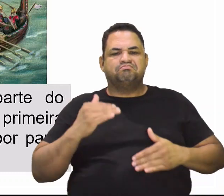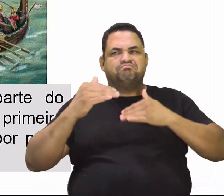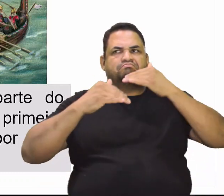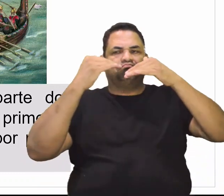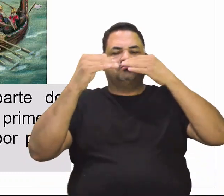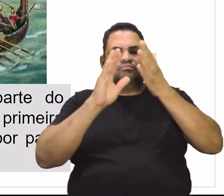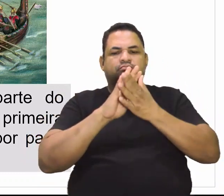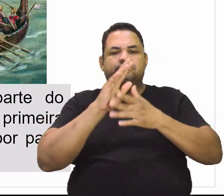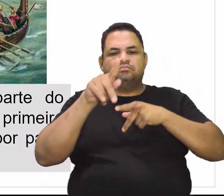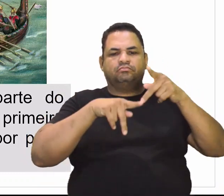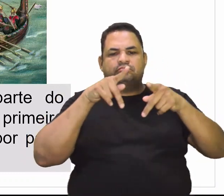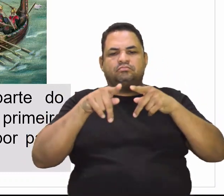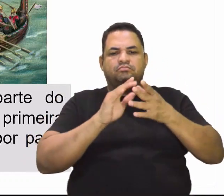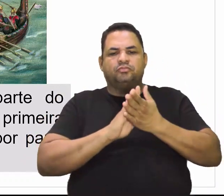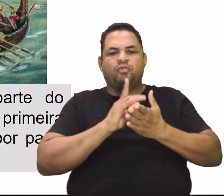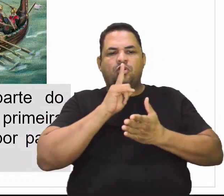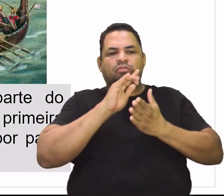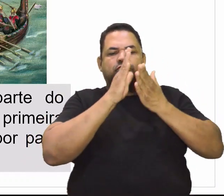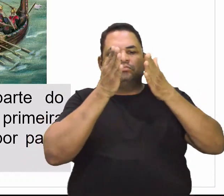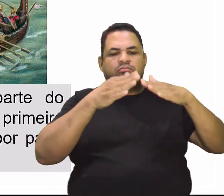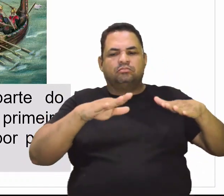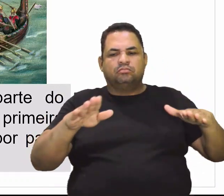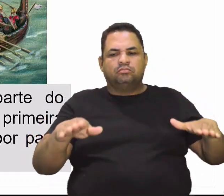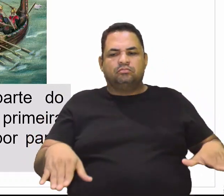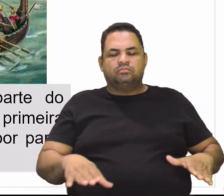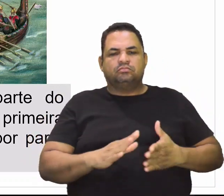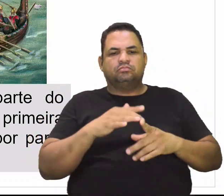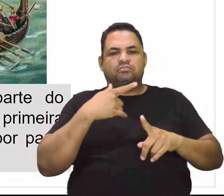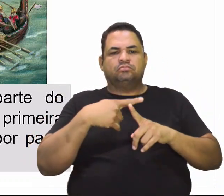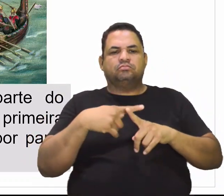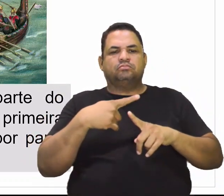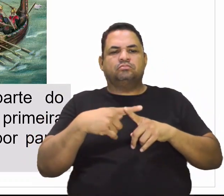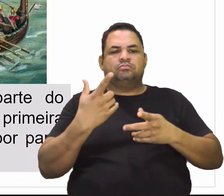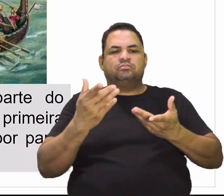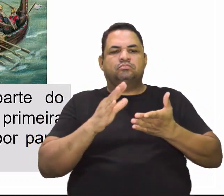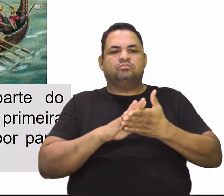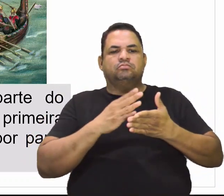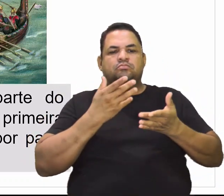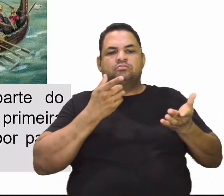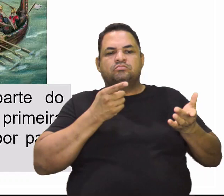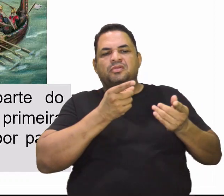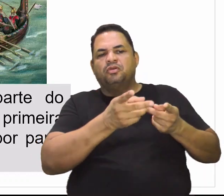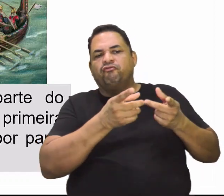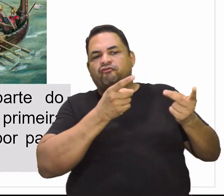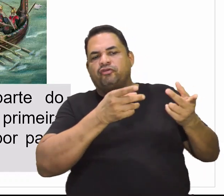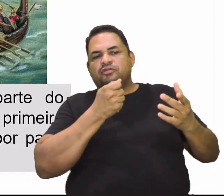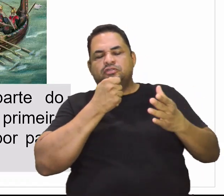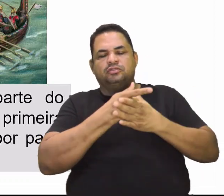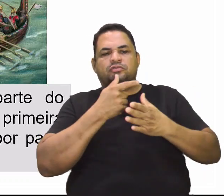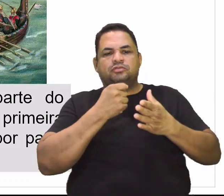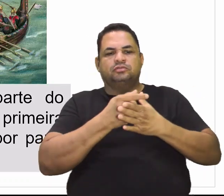o povo do mar. Povo do mar, isso porque eles foram grandes mercadores marítimos e